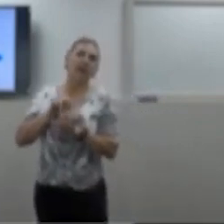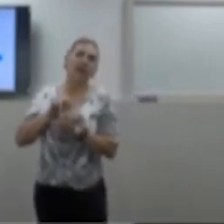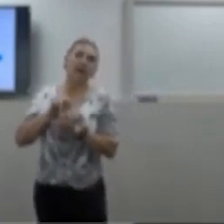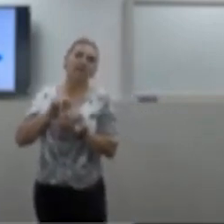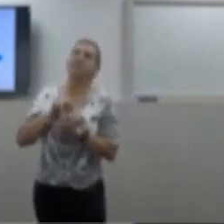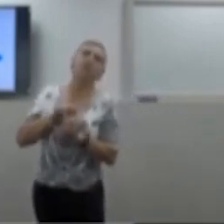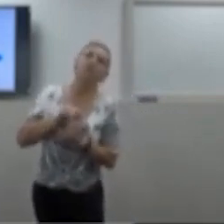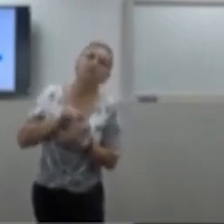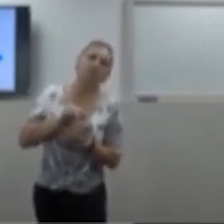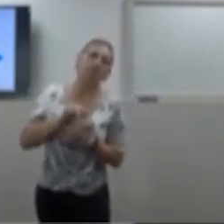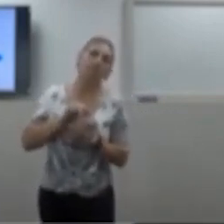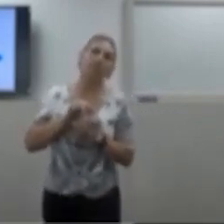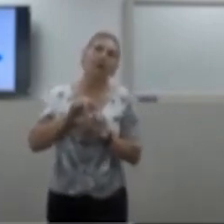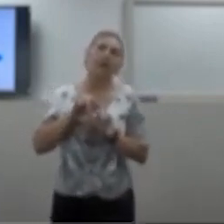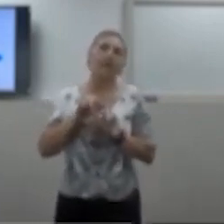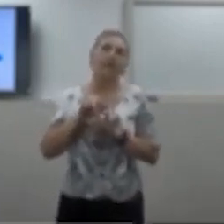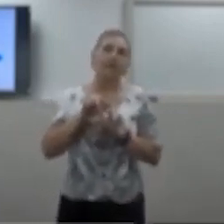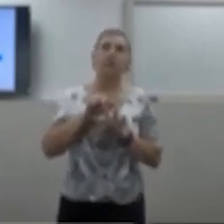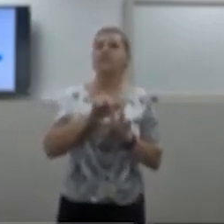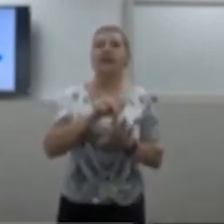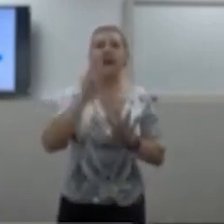1/5, 5